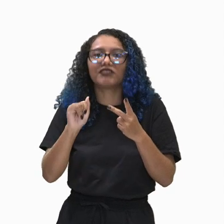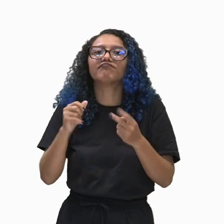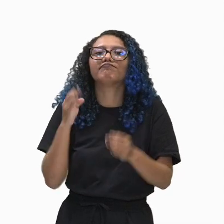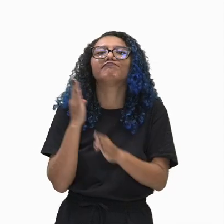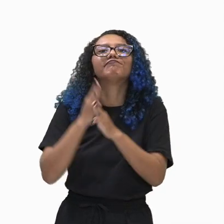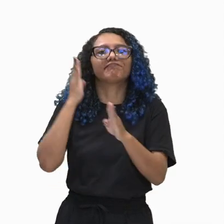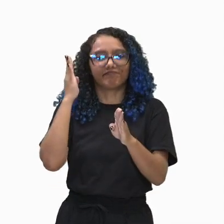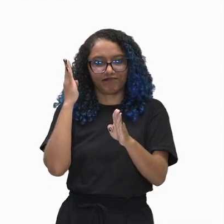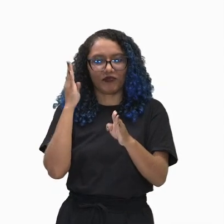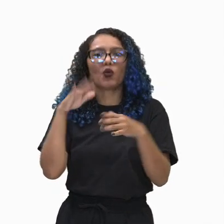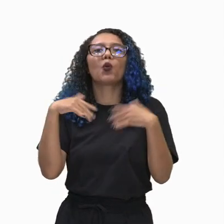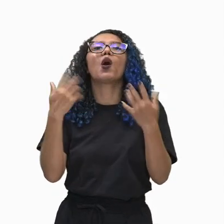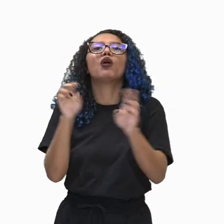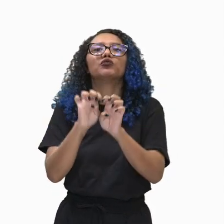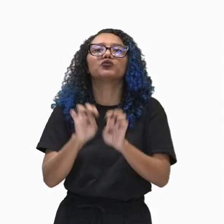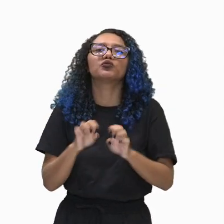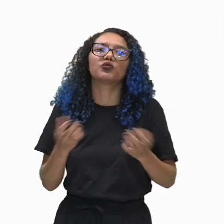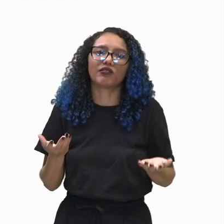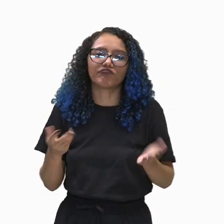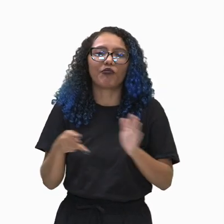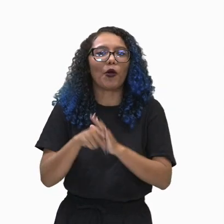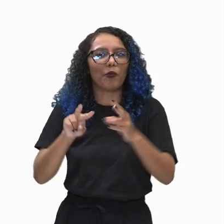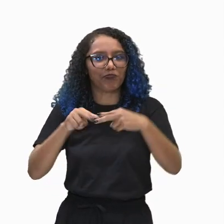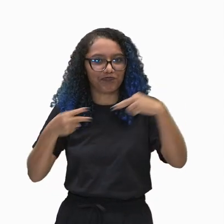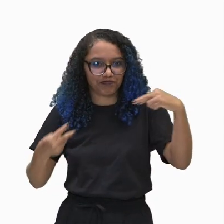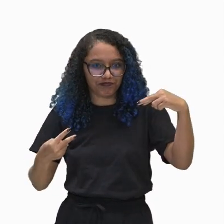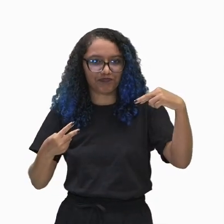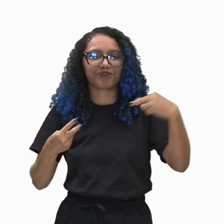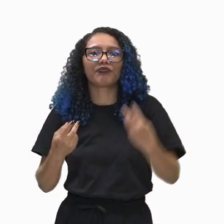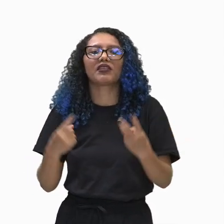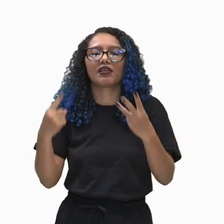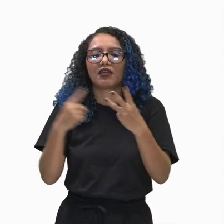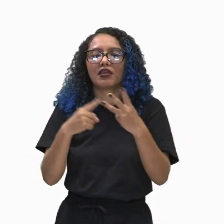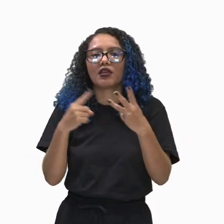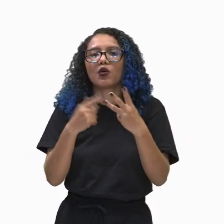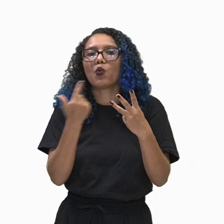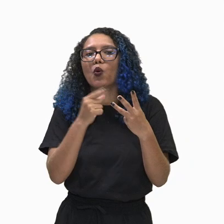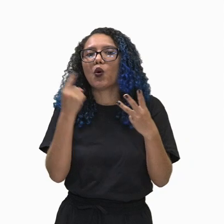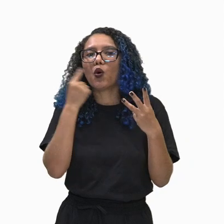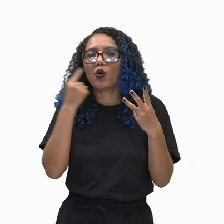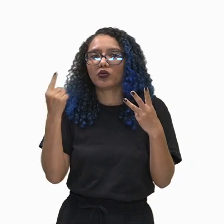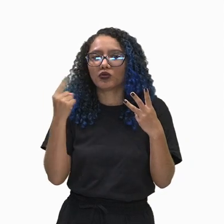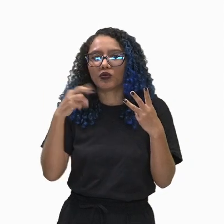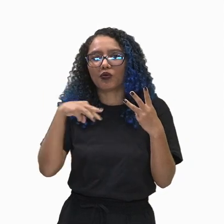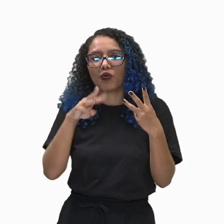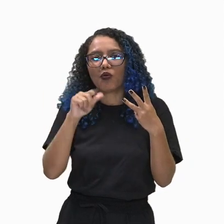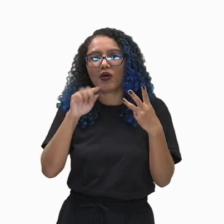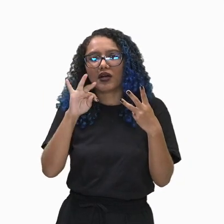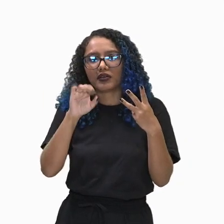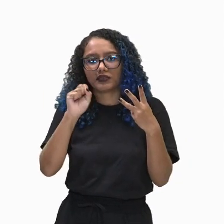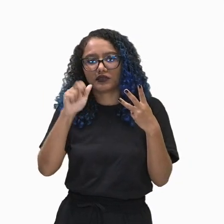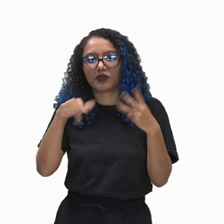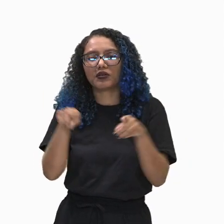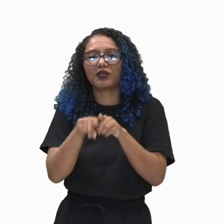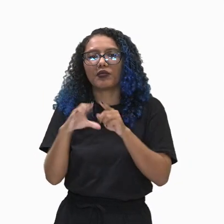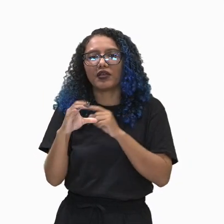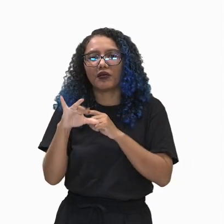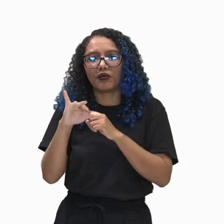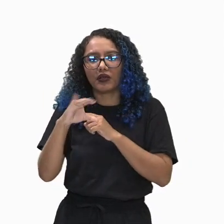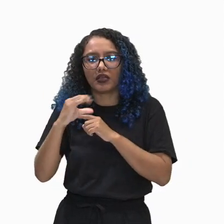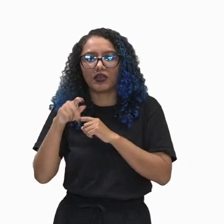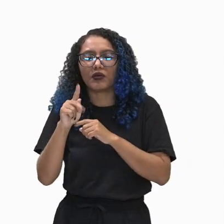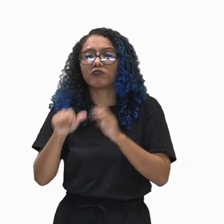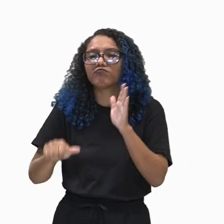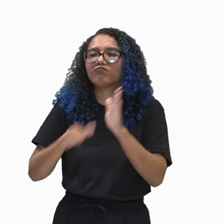era o DNA. E Watson e Crick foram os primeiros, pelo menos em registro, foram os primeiros cientistas